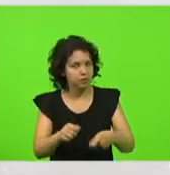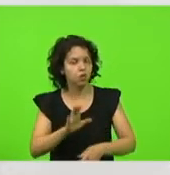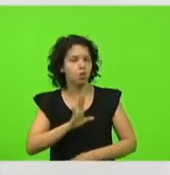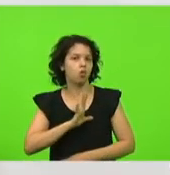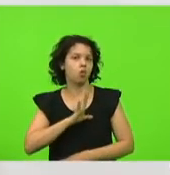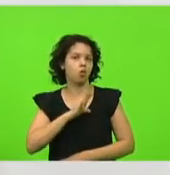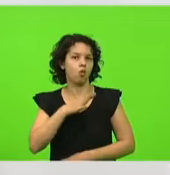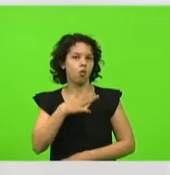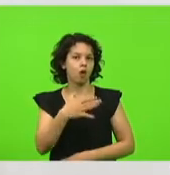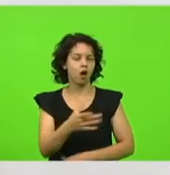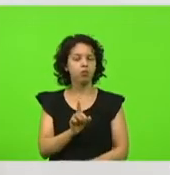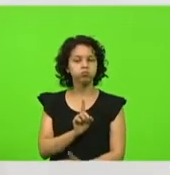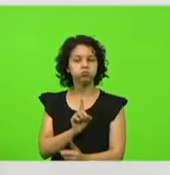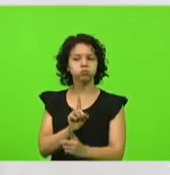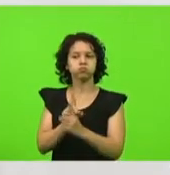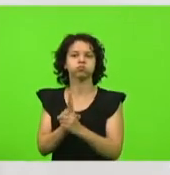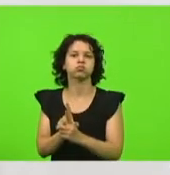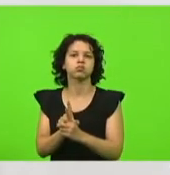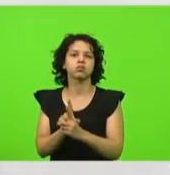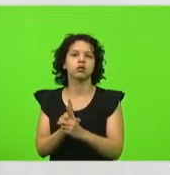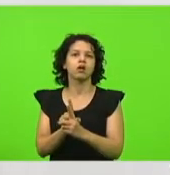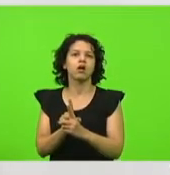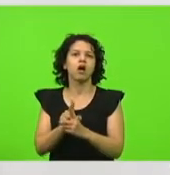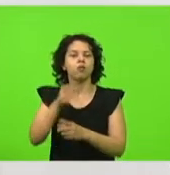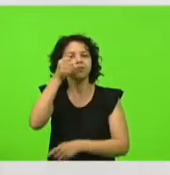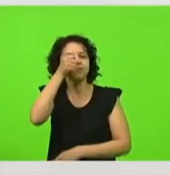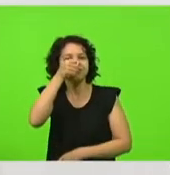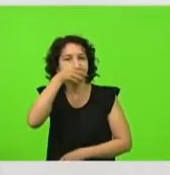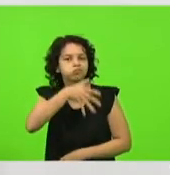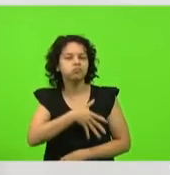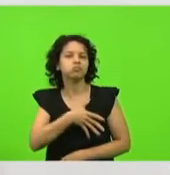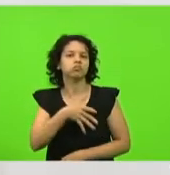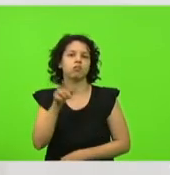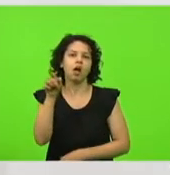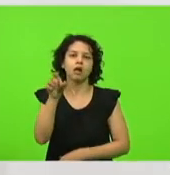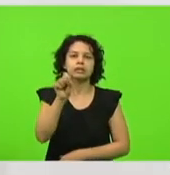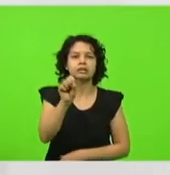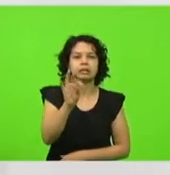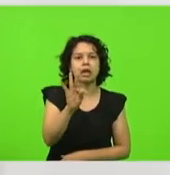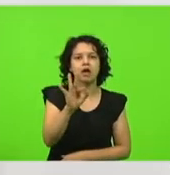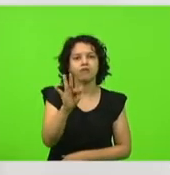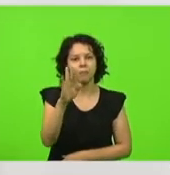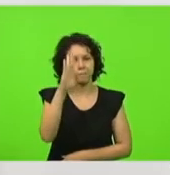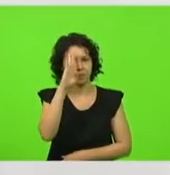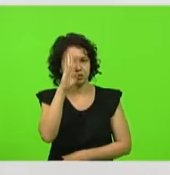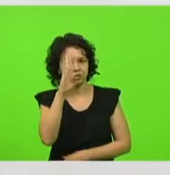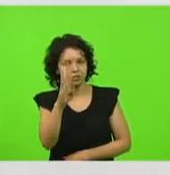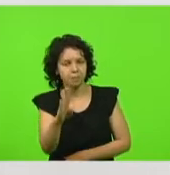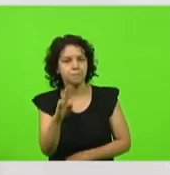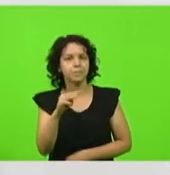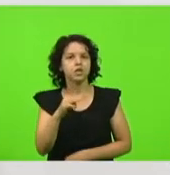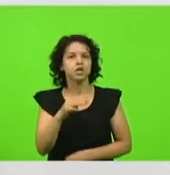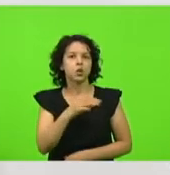peitar os abusos do Supremo Tribunal Federal e, principalmente, do ministro Alexandre de Moraes, ou vai acabar